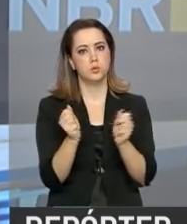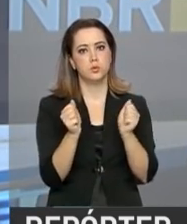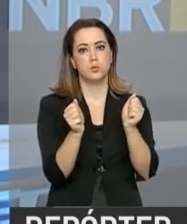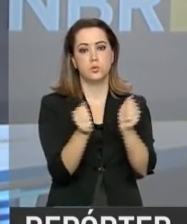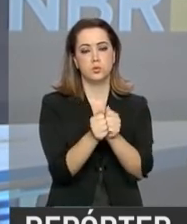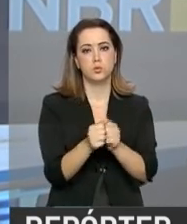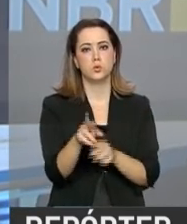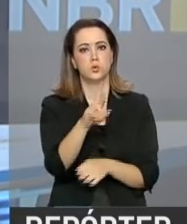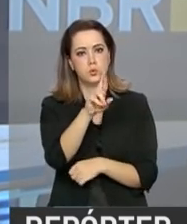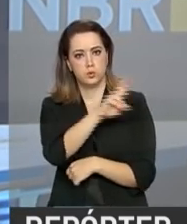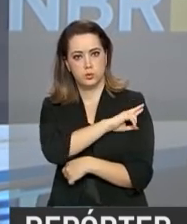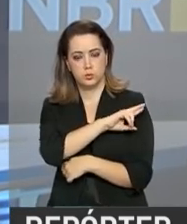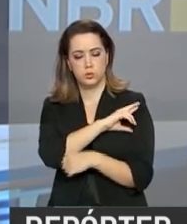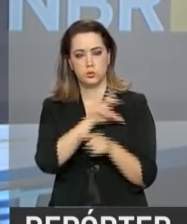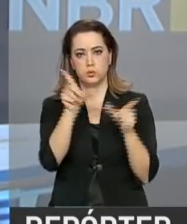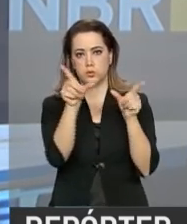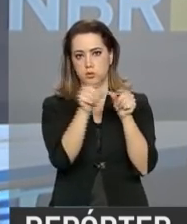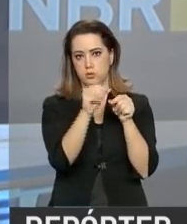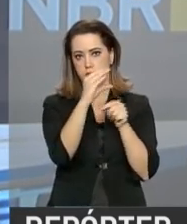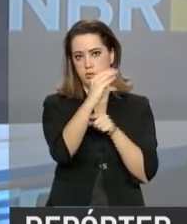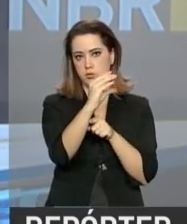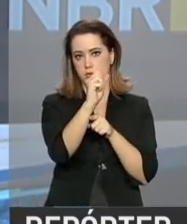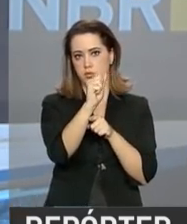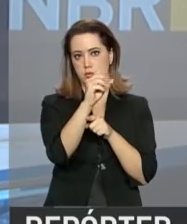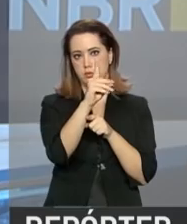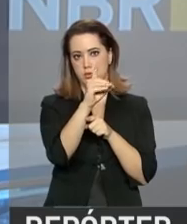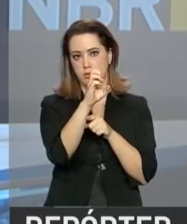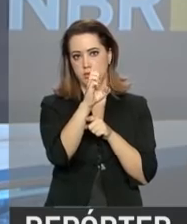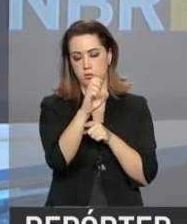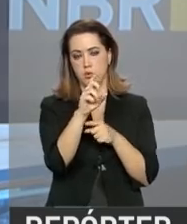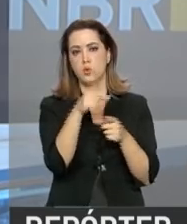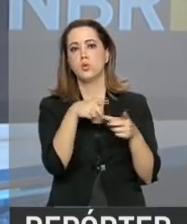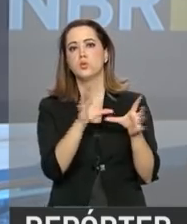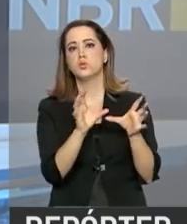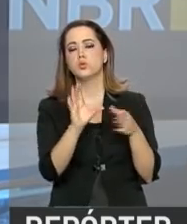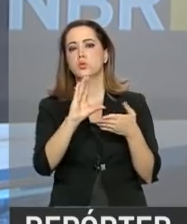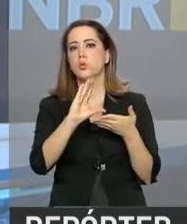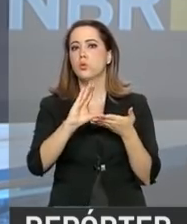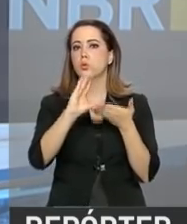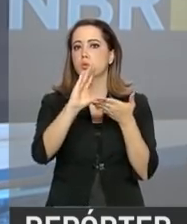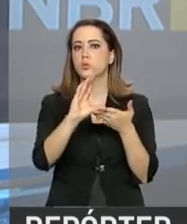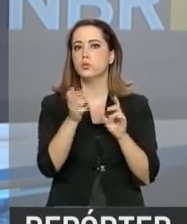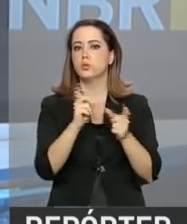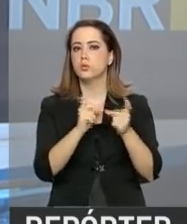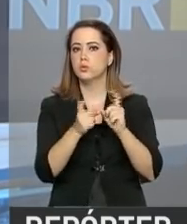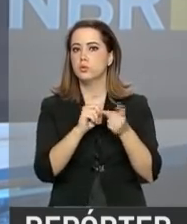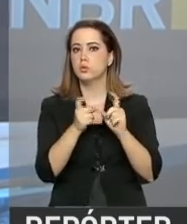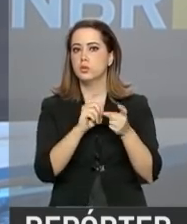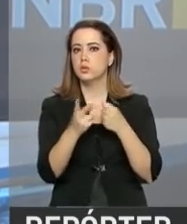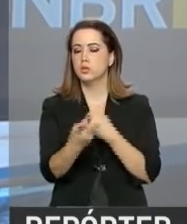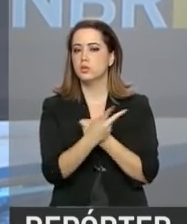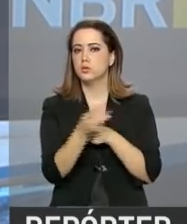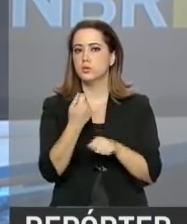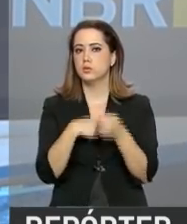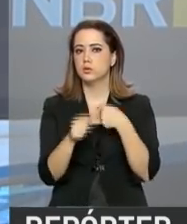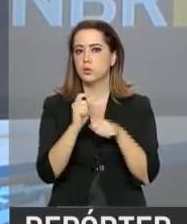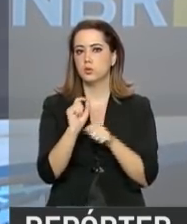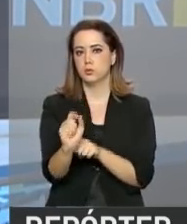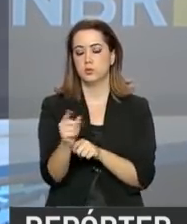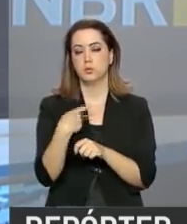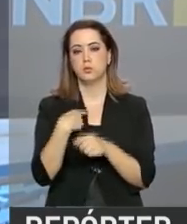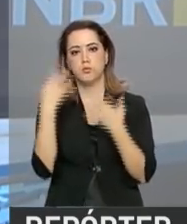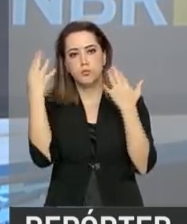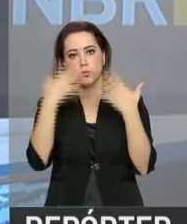Júnior representante do CAD que é o conselho administrativo de Defesa Econômica quem vai explicar pra gente o que vai ser